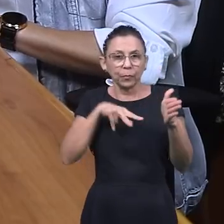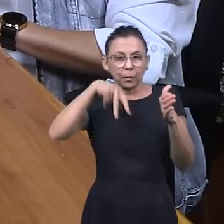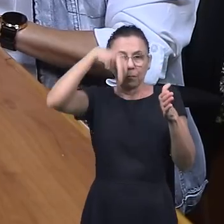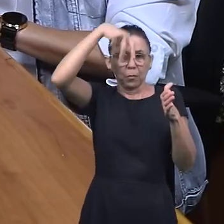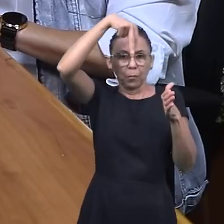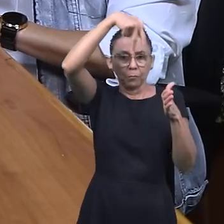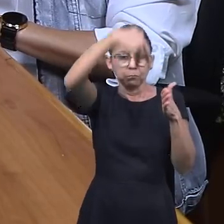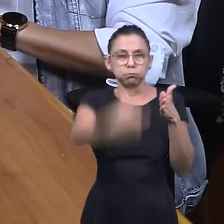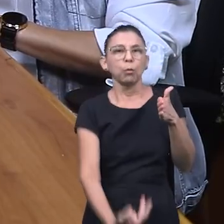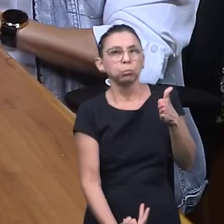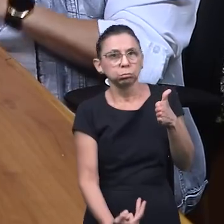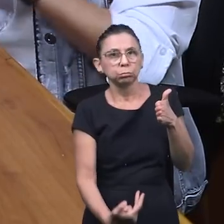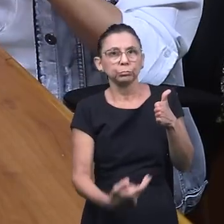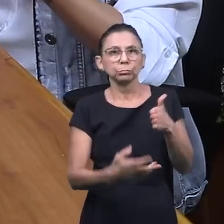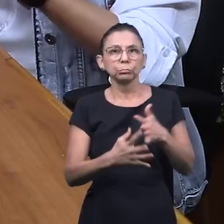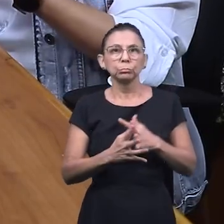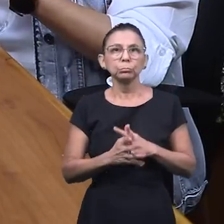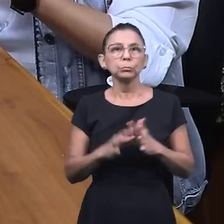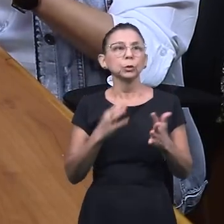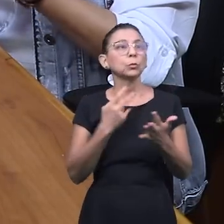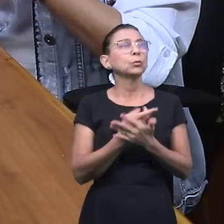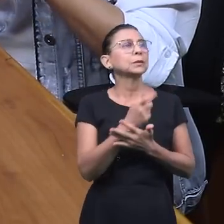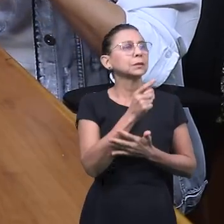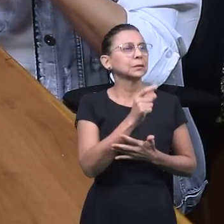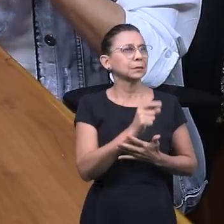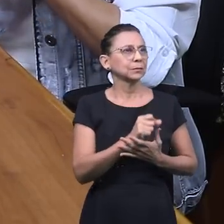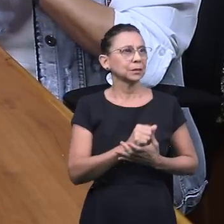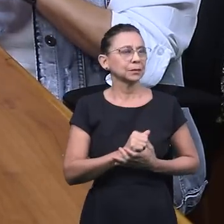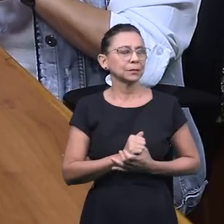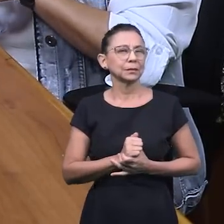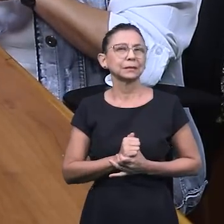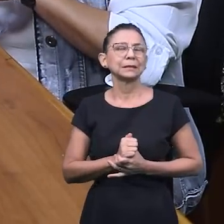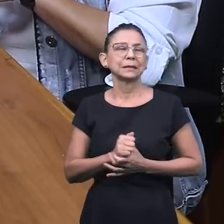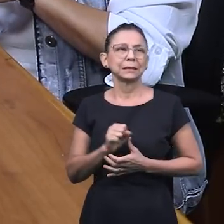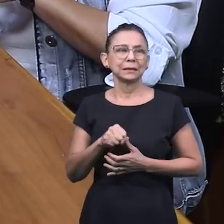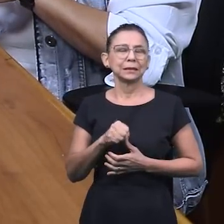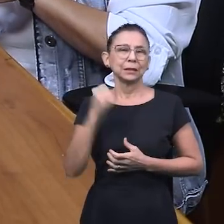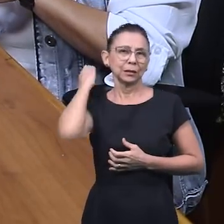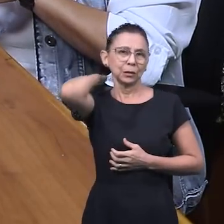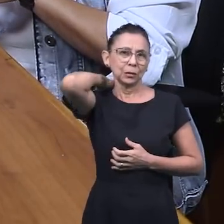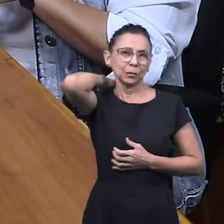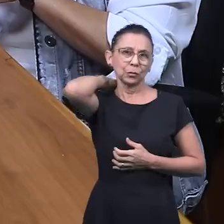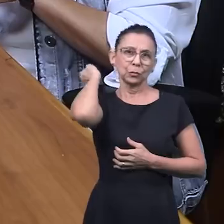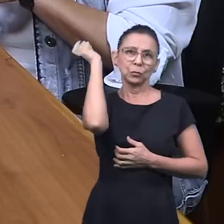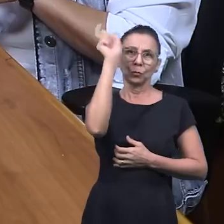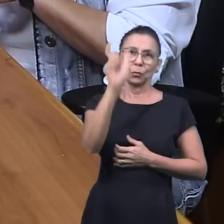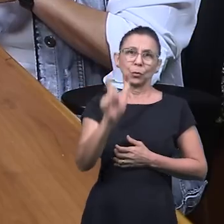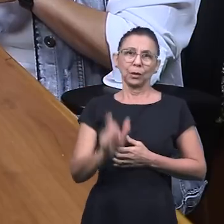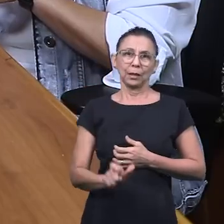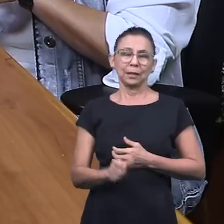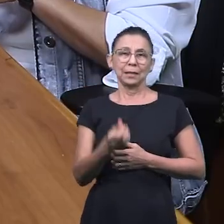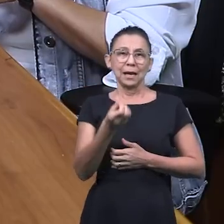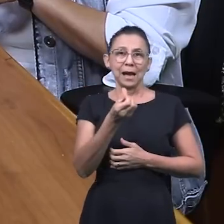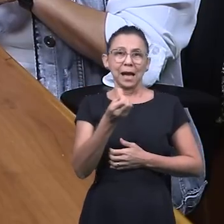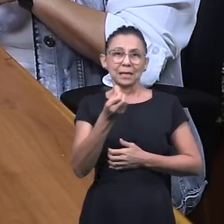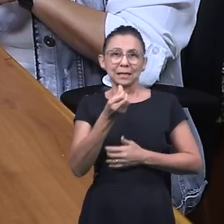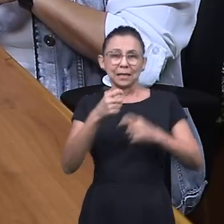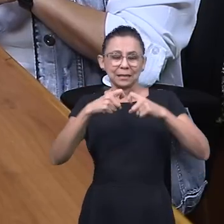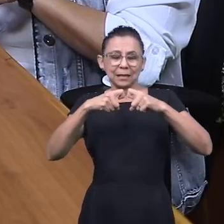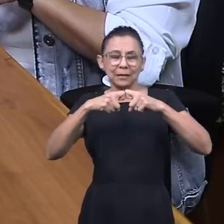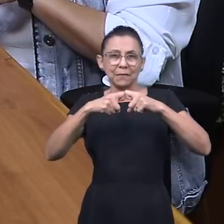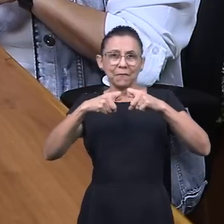né? Chegou a causar alguma lesão na coluna? Causou. Ela chegou a ter esmagamento da sexta